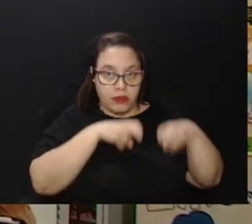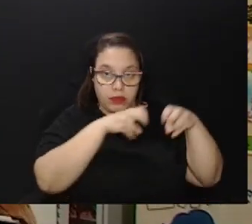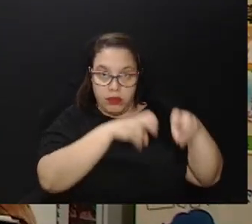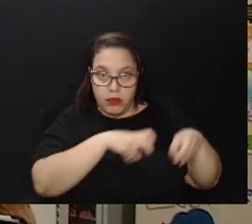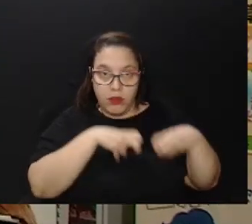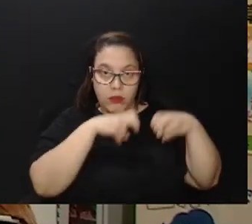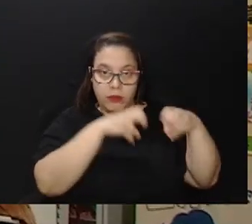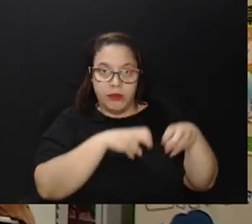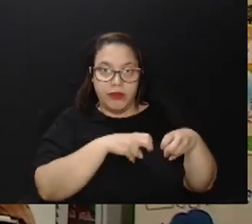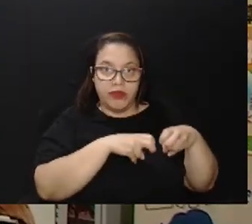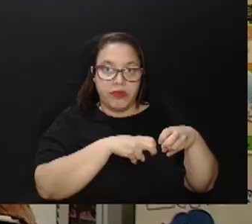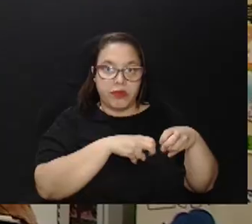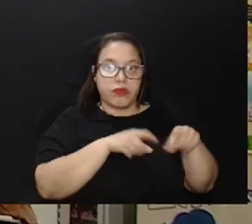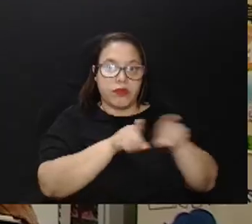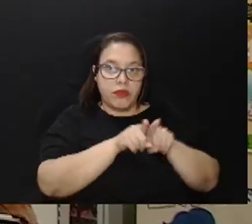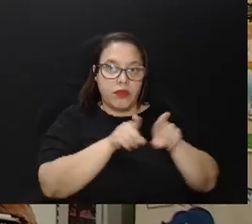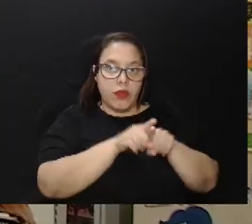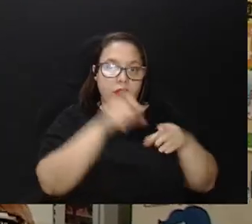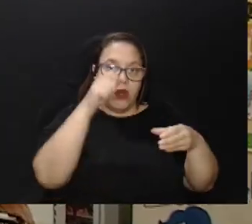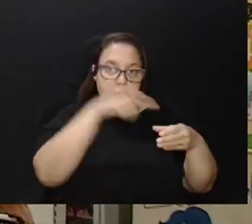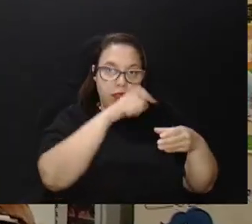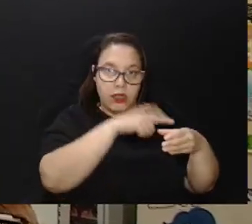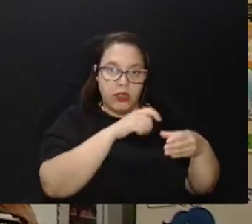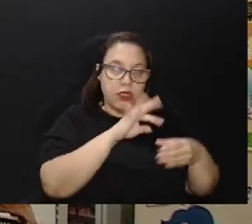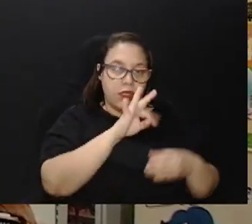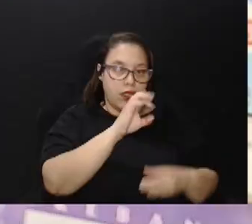também plantavam tomate,